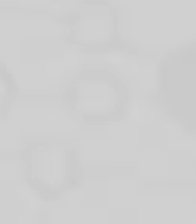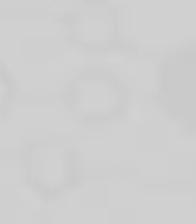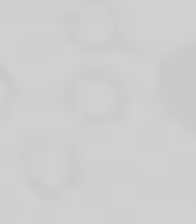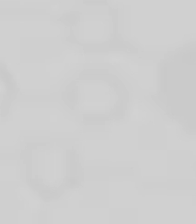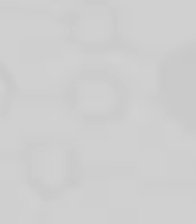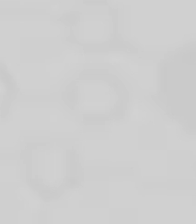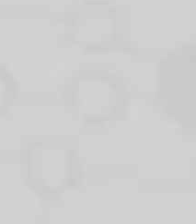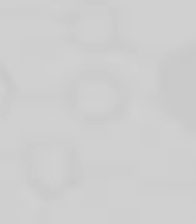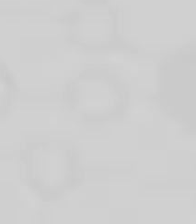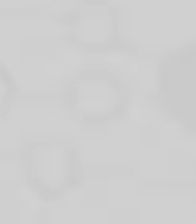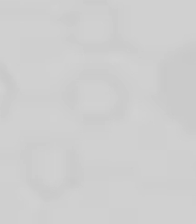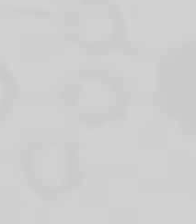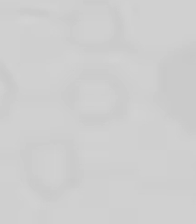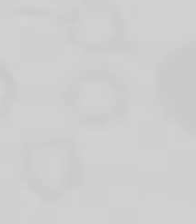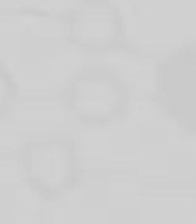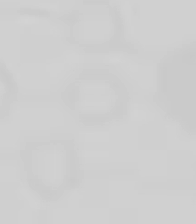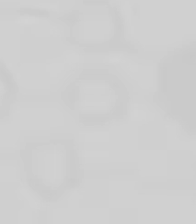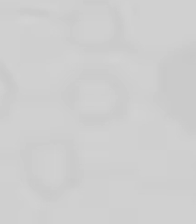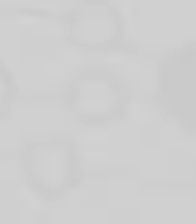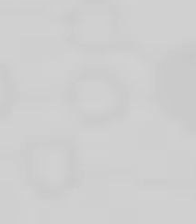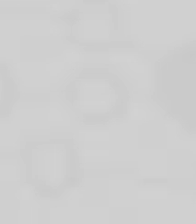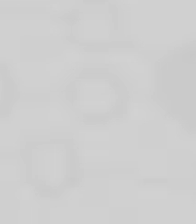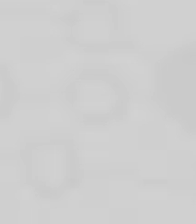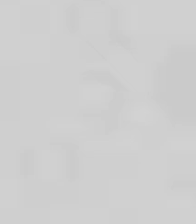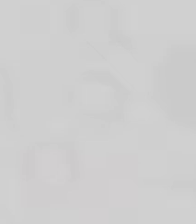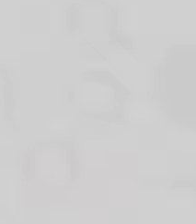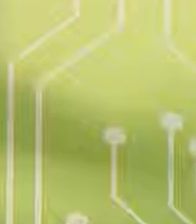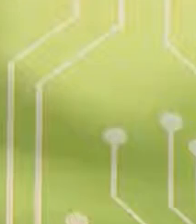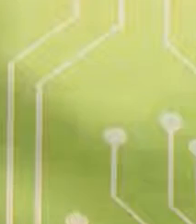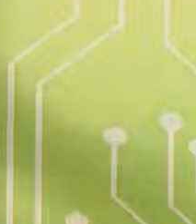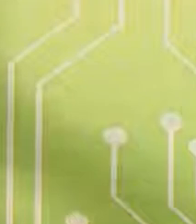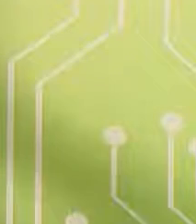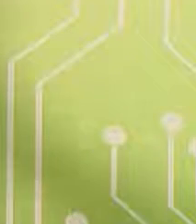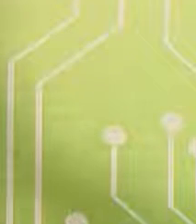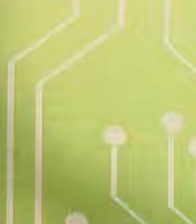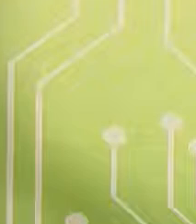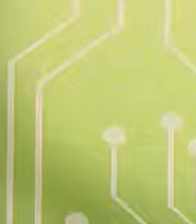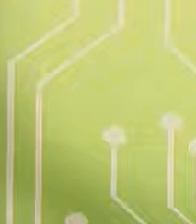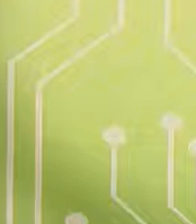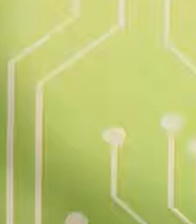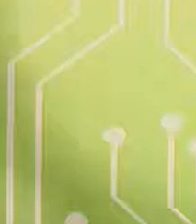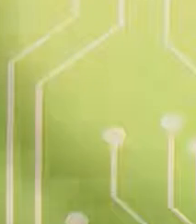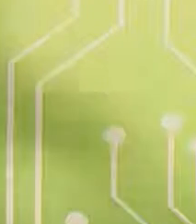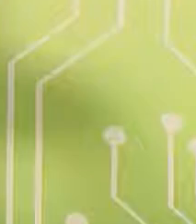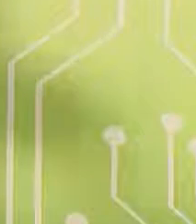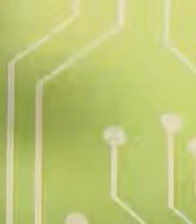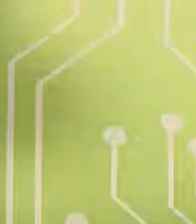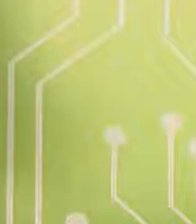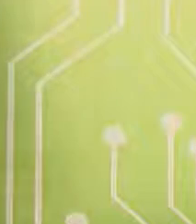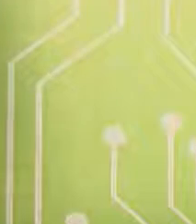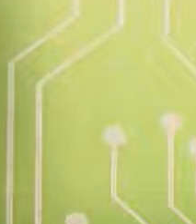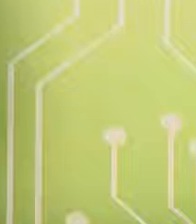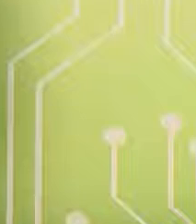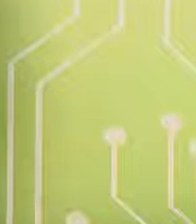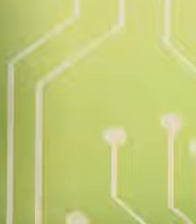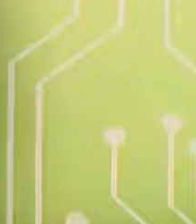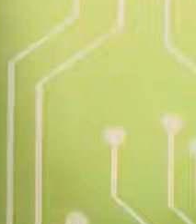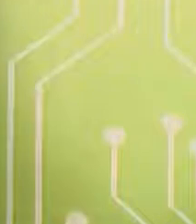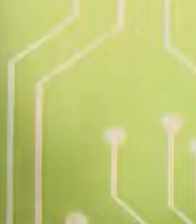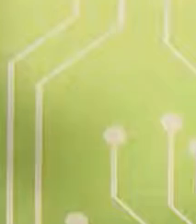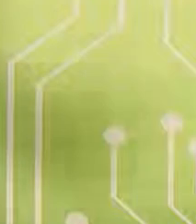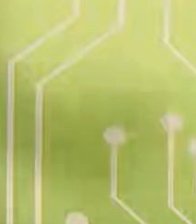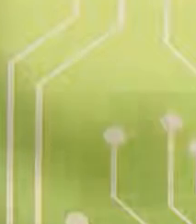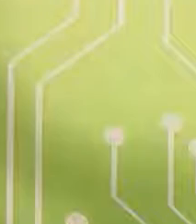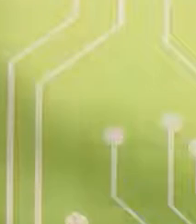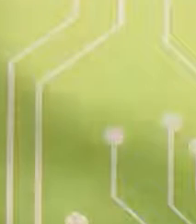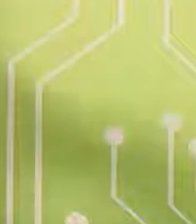socialmente estabelecidos. Né? Então, a sociedade ela está organizada de uma forma tal que